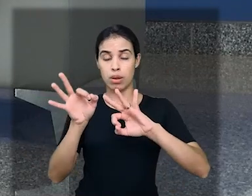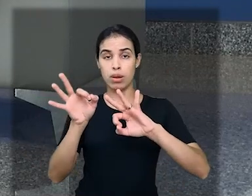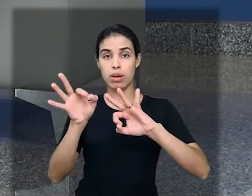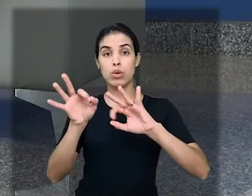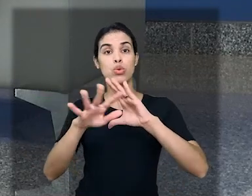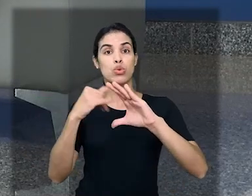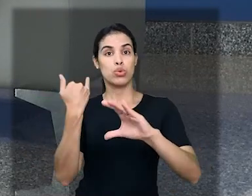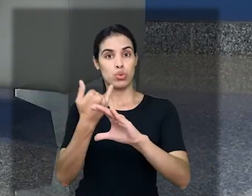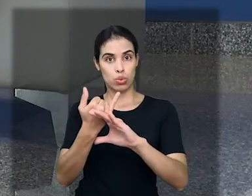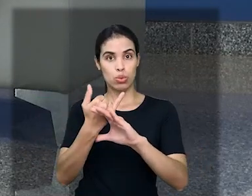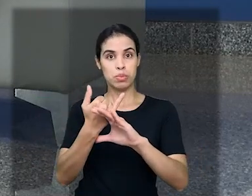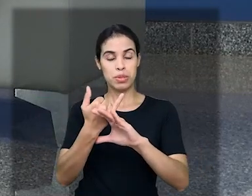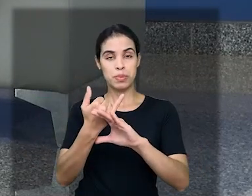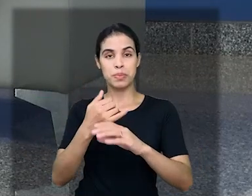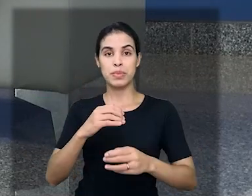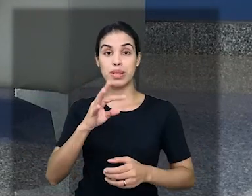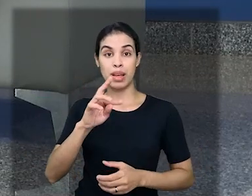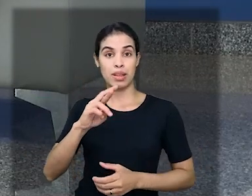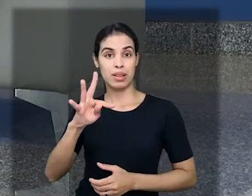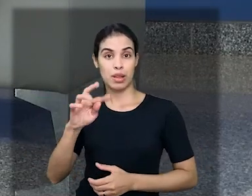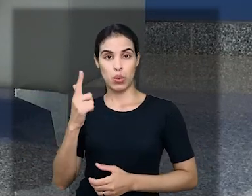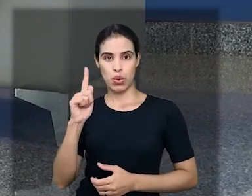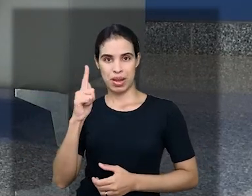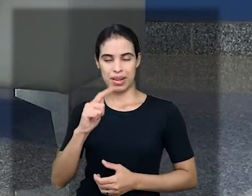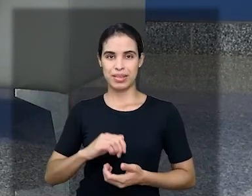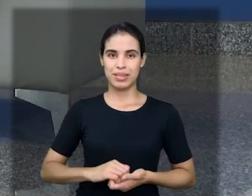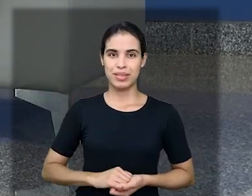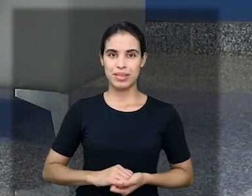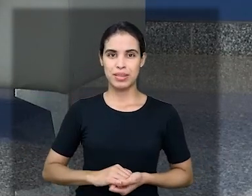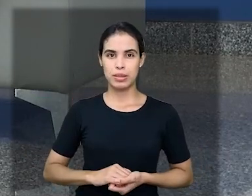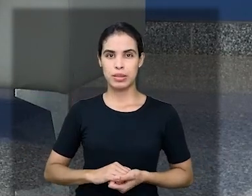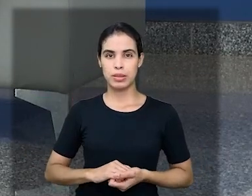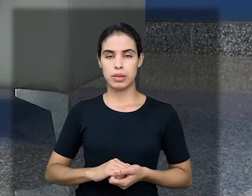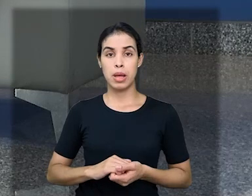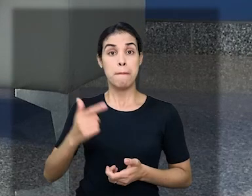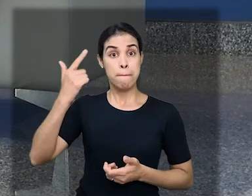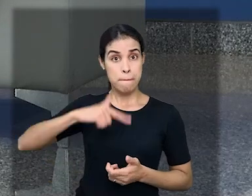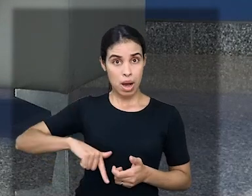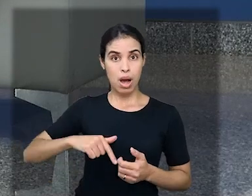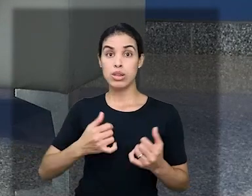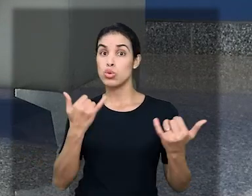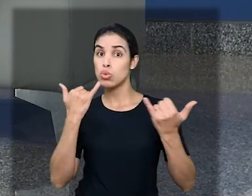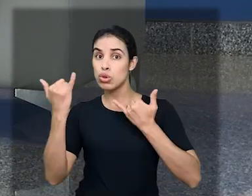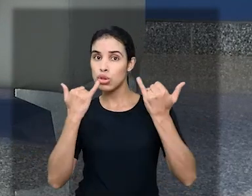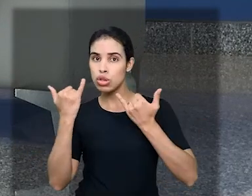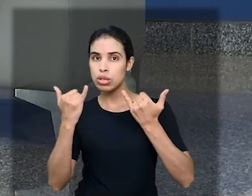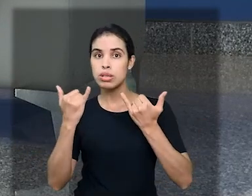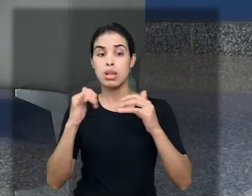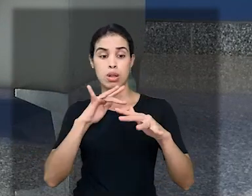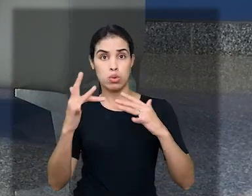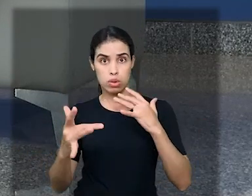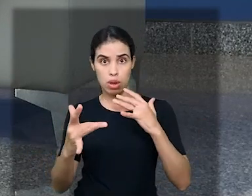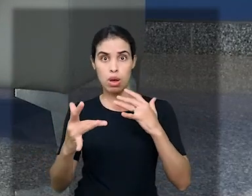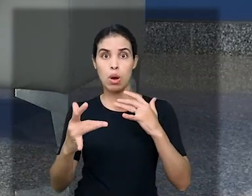pelo nosso canal do YouTube do TRT de Goiás. Mais notícias sobre a Justiça do Trabalho você acompanha nas nossas